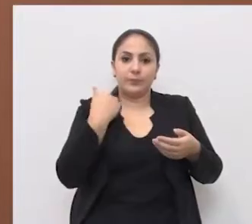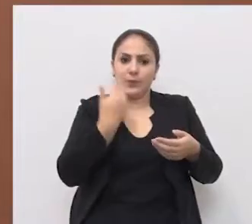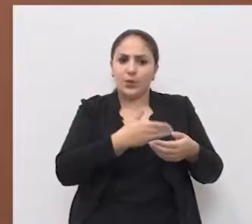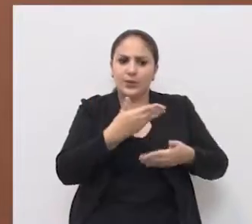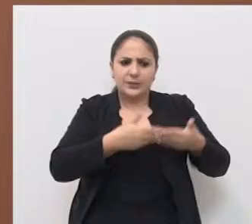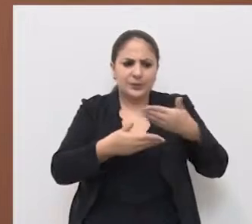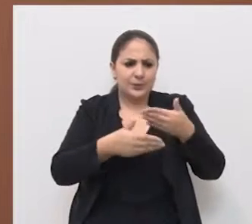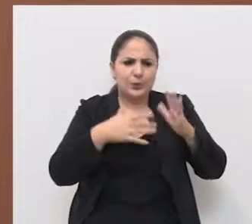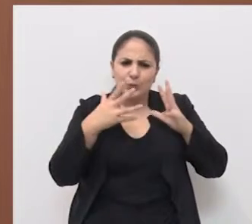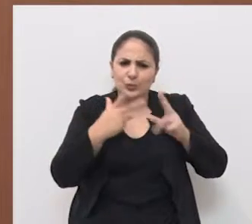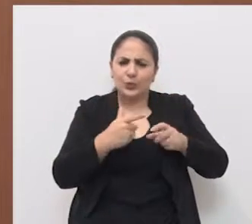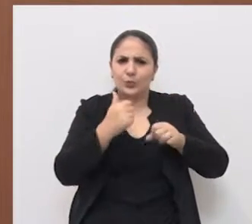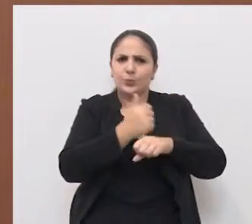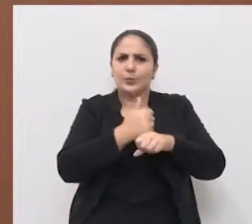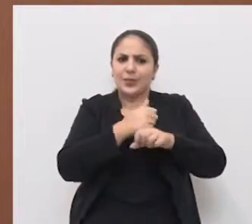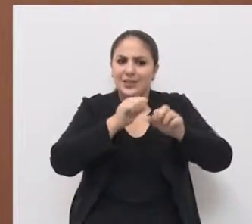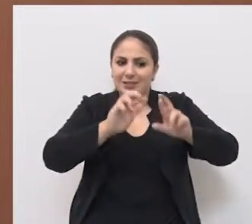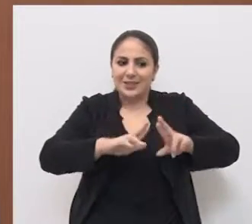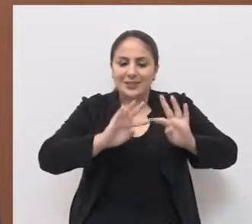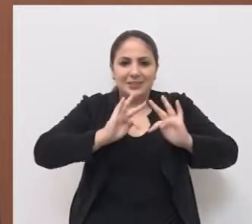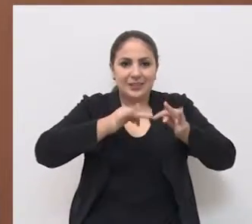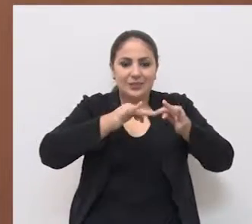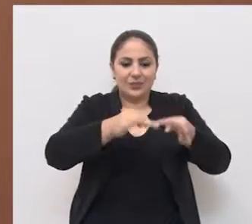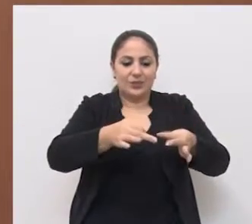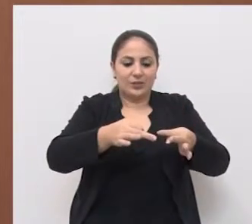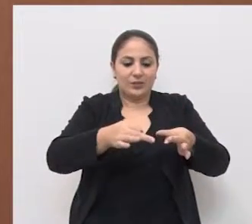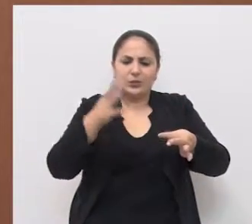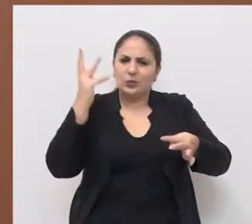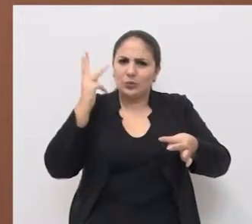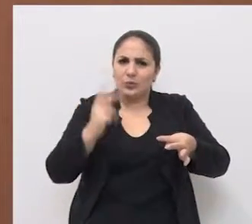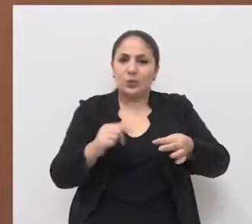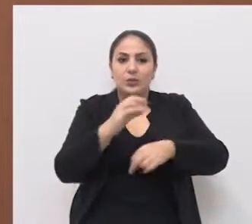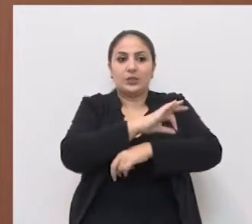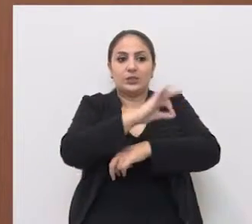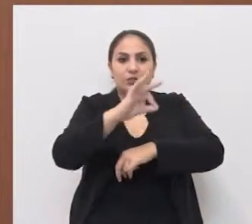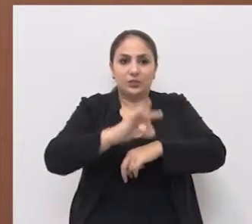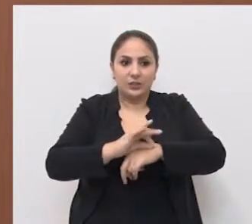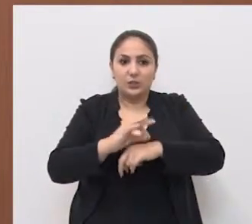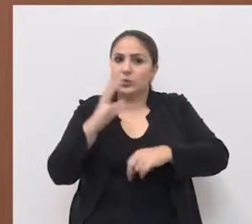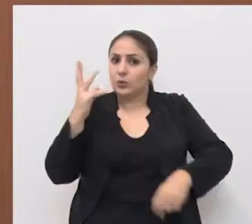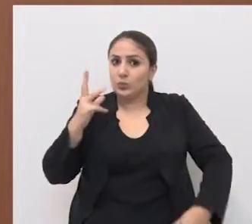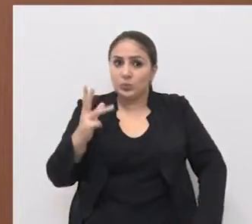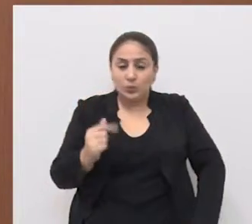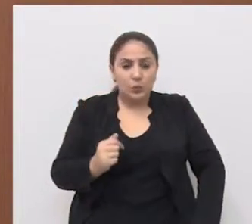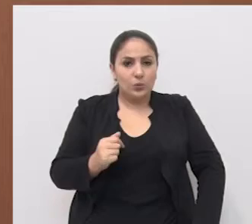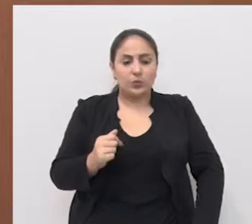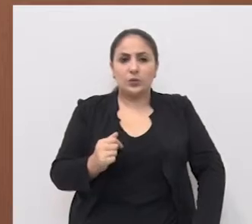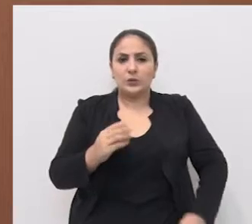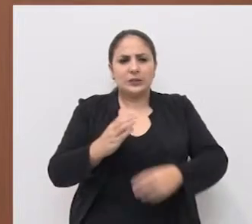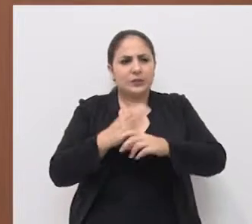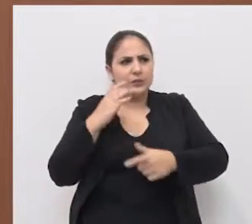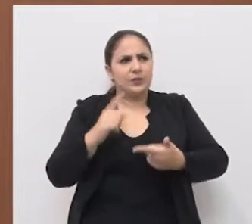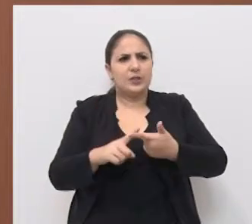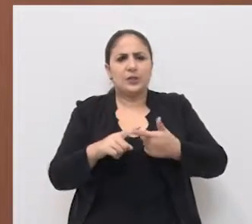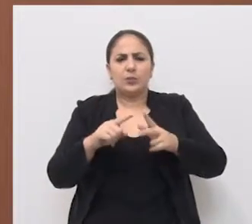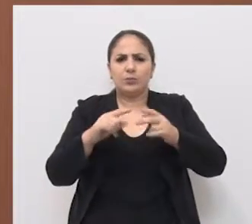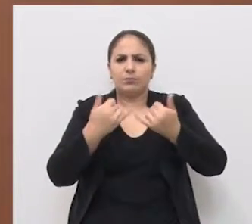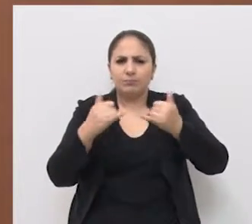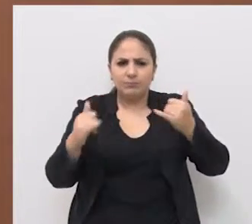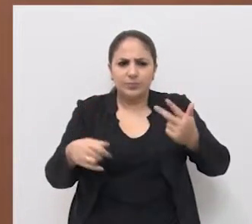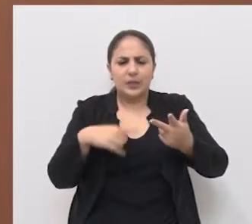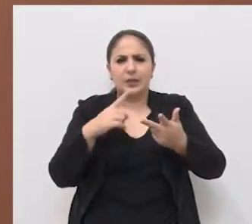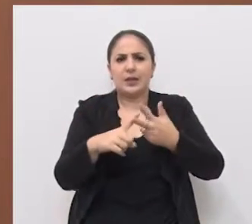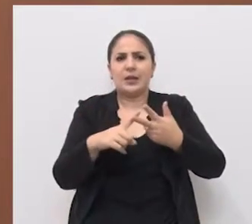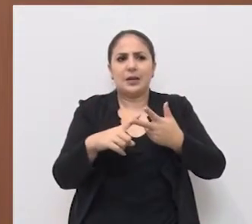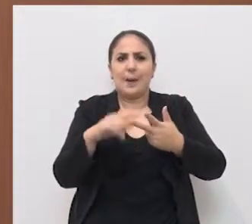abrangemos todos os profissionais das áreas tecnológicas. São todas as engenharias, todos os engenheiros civis,